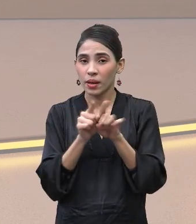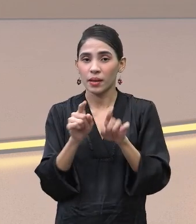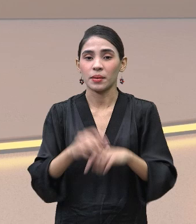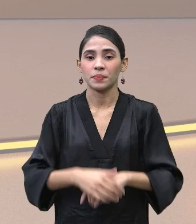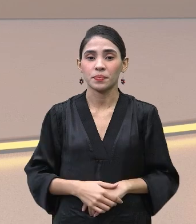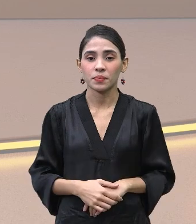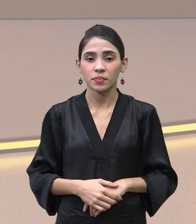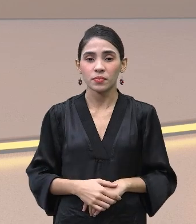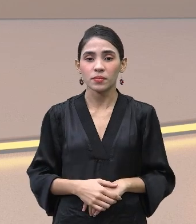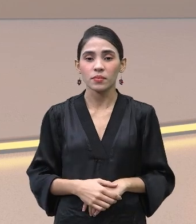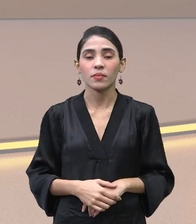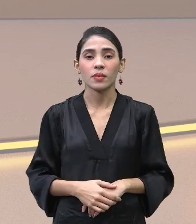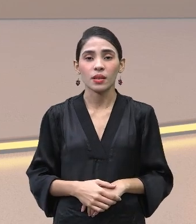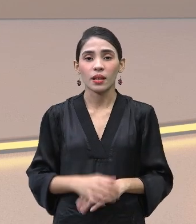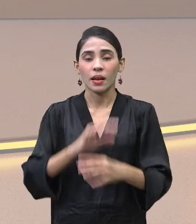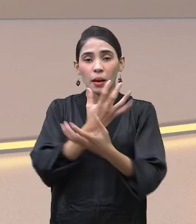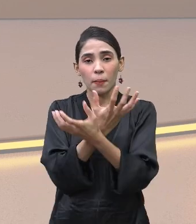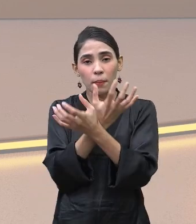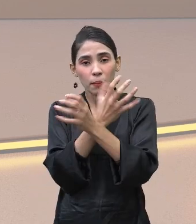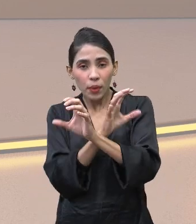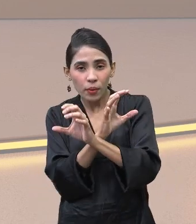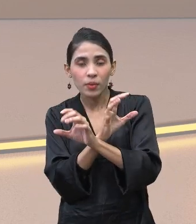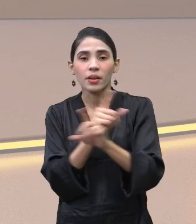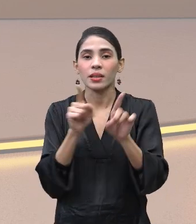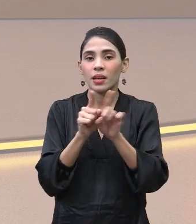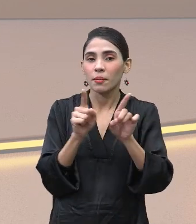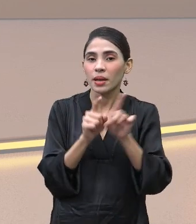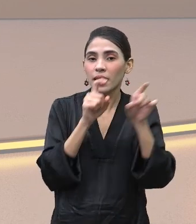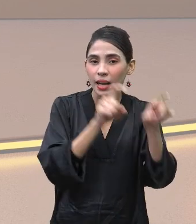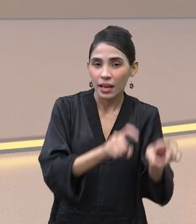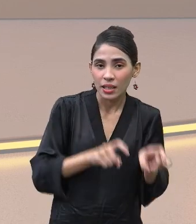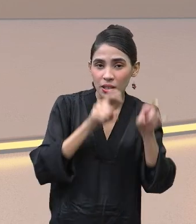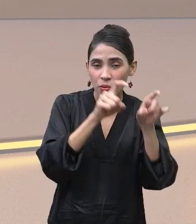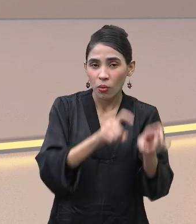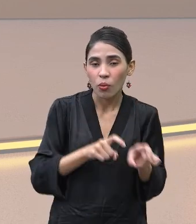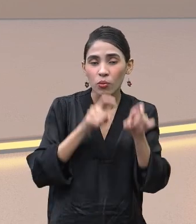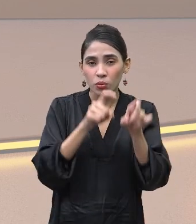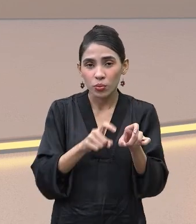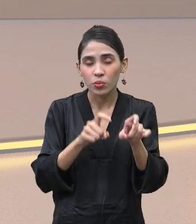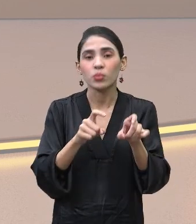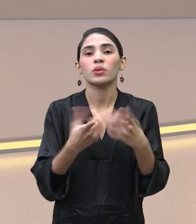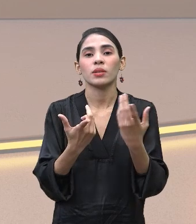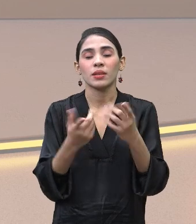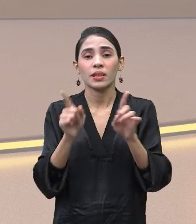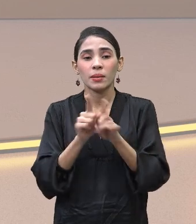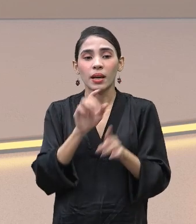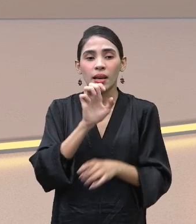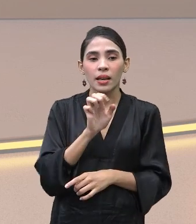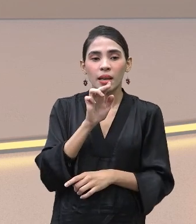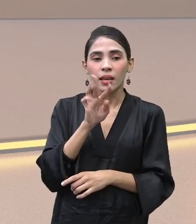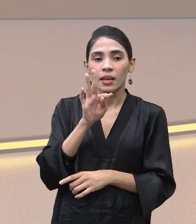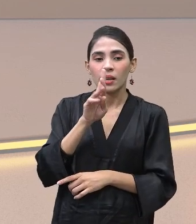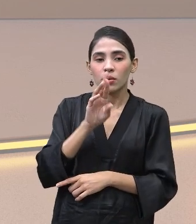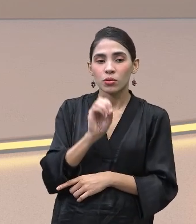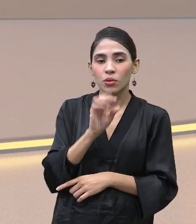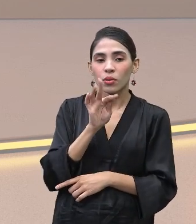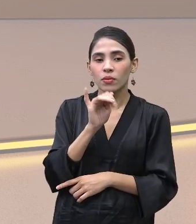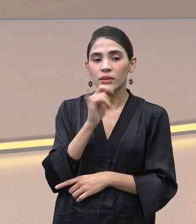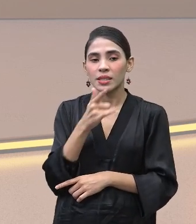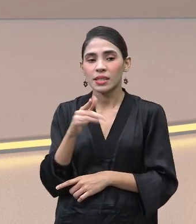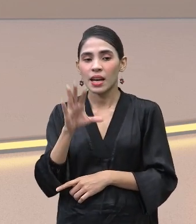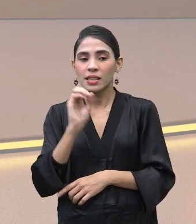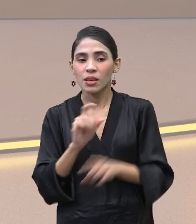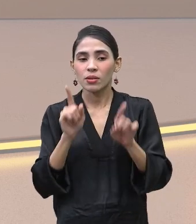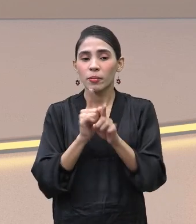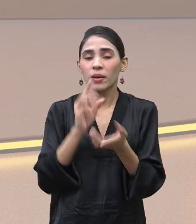a desertificação, a agricultura desmedida, a eutrofização, a escassez